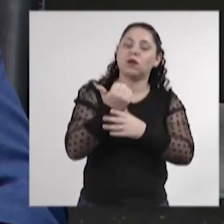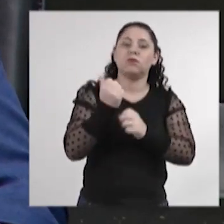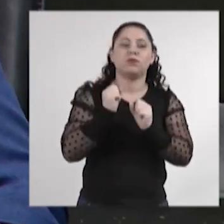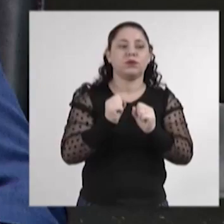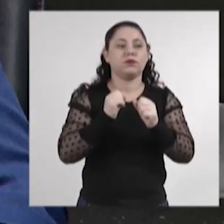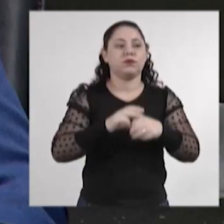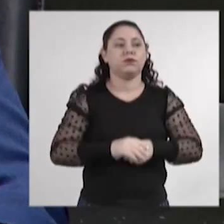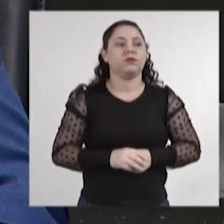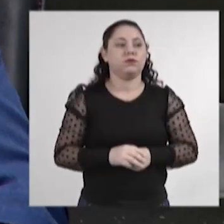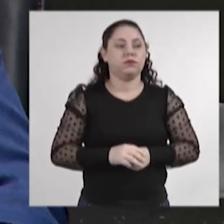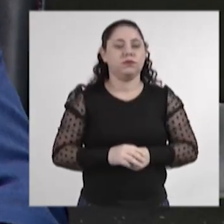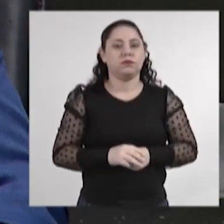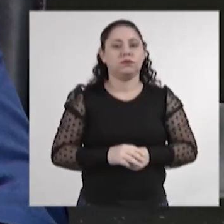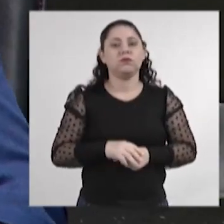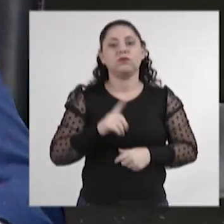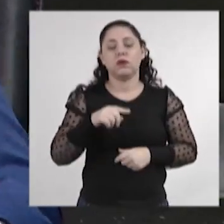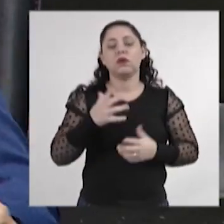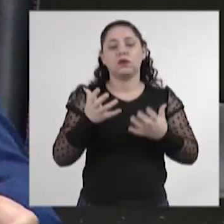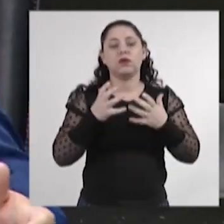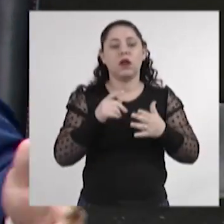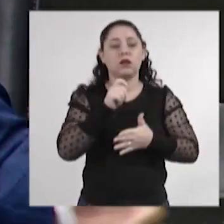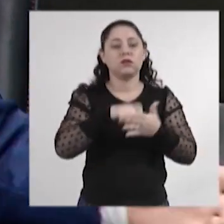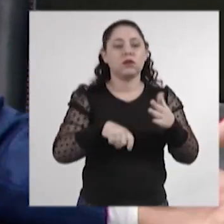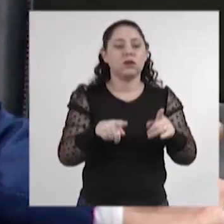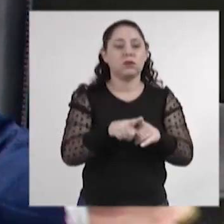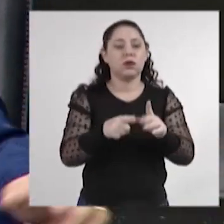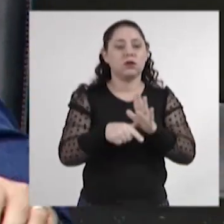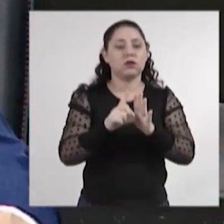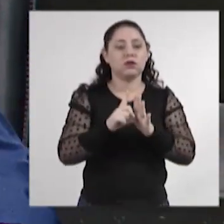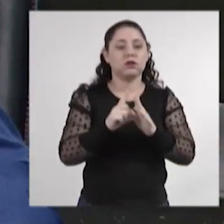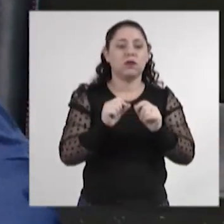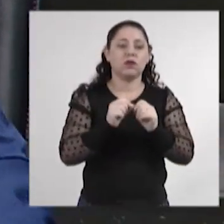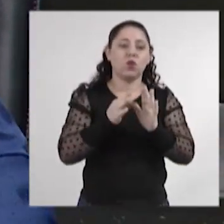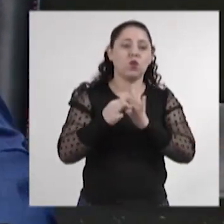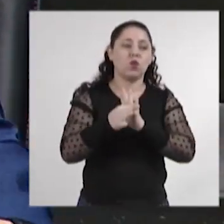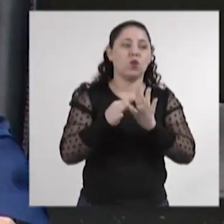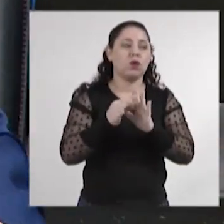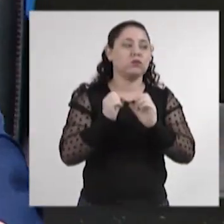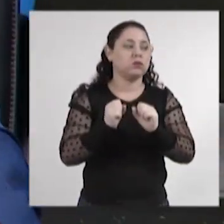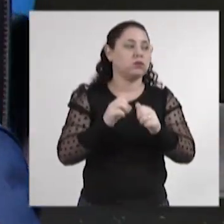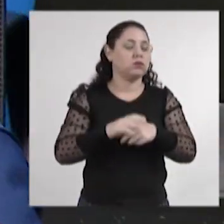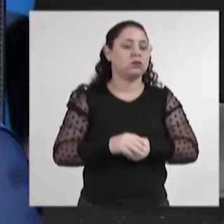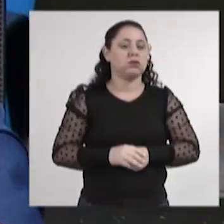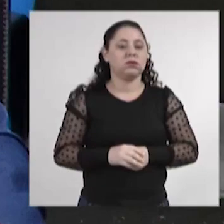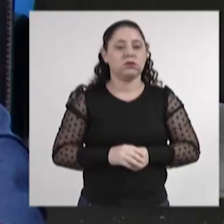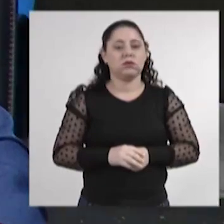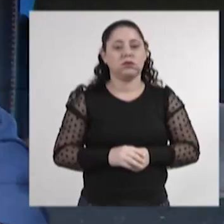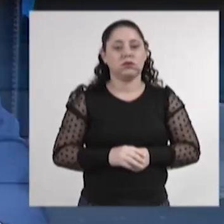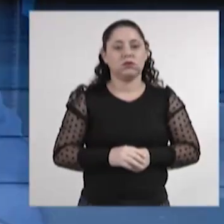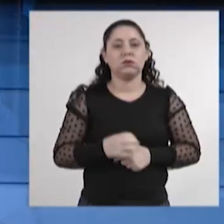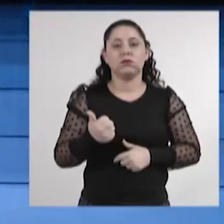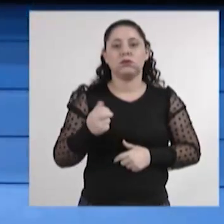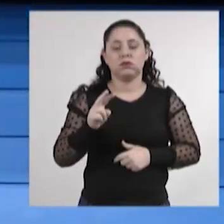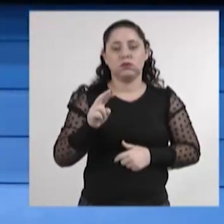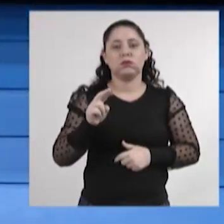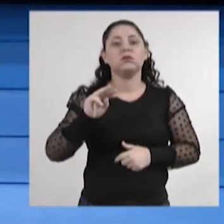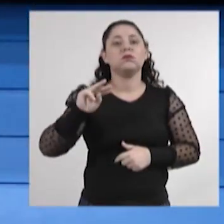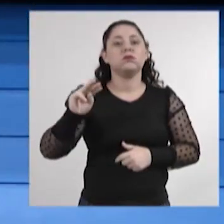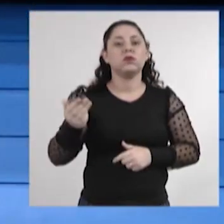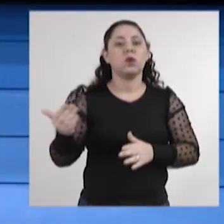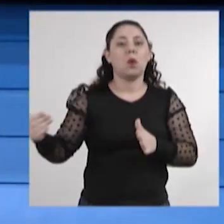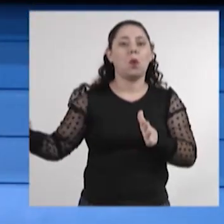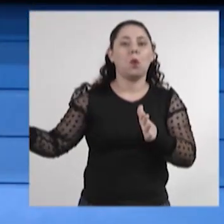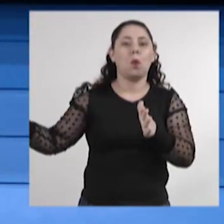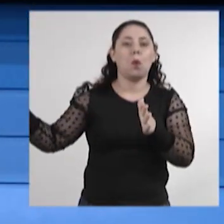aí, gostaria de deixar registrado isso aqui, antes, se quiser fazer algum comentário. Não, 15 milhões é exatamente isso mesmo.